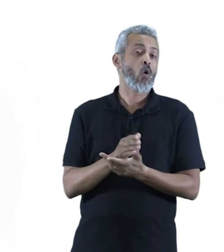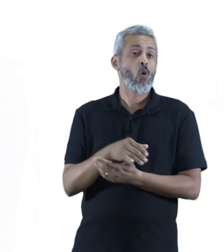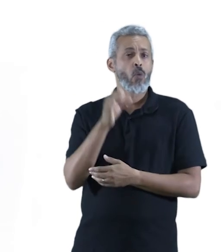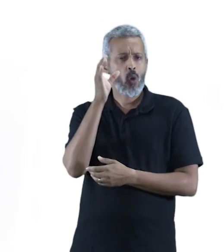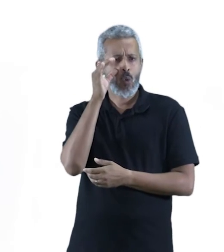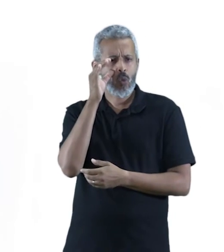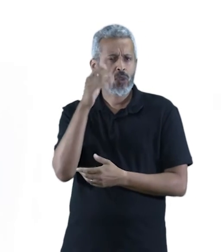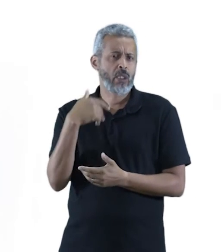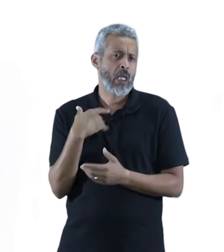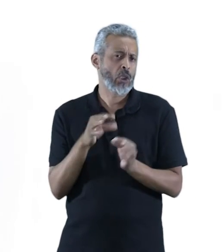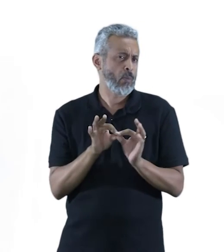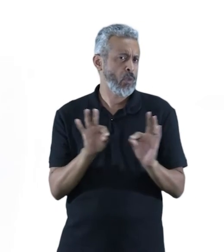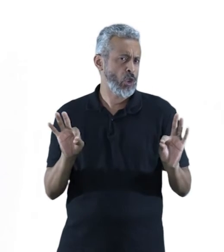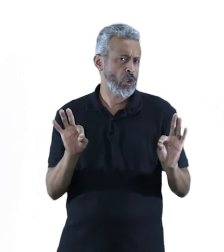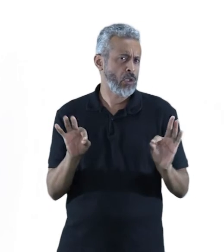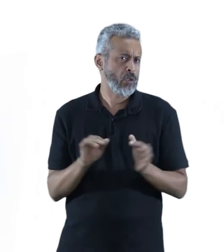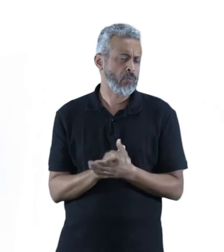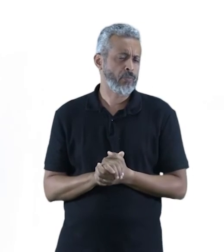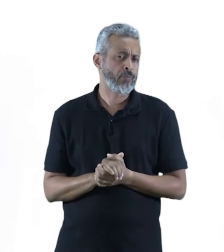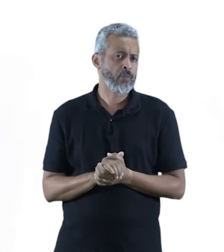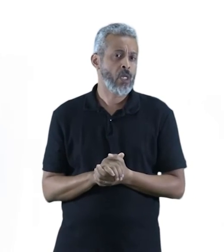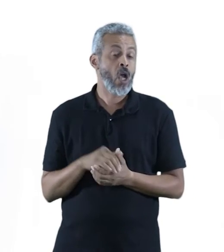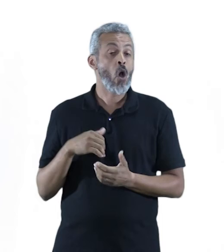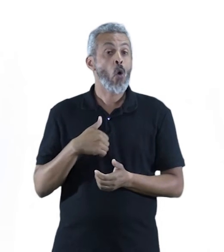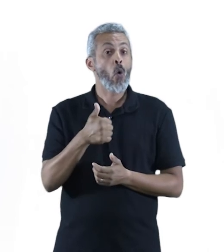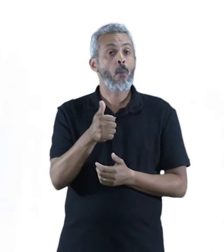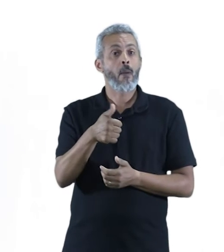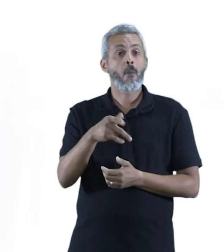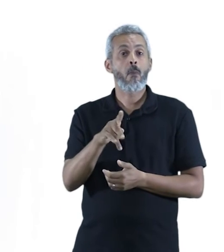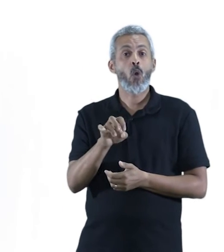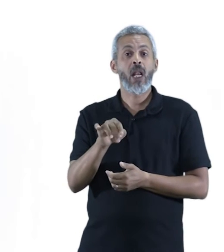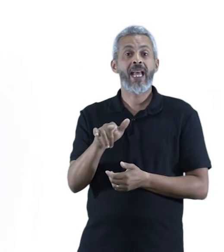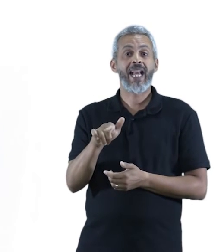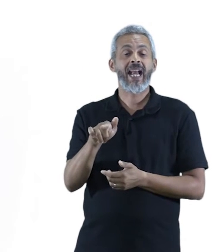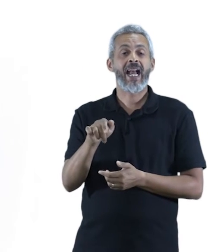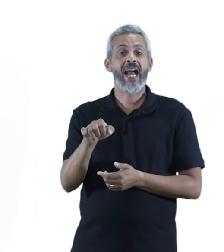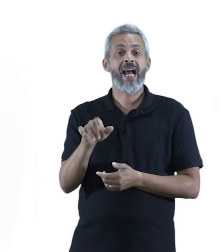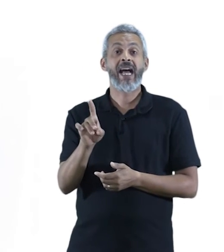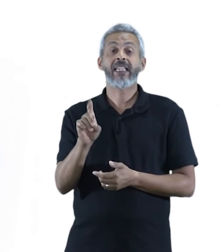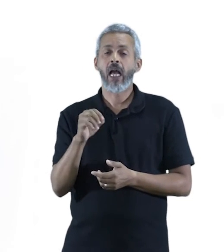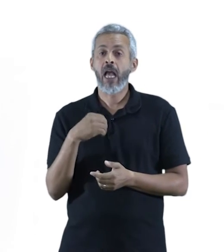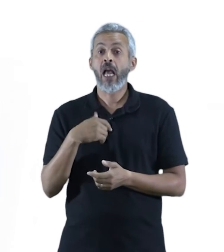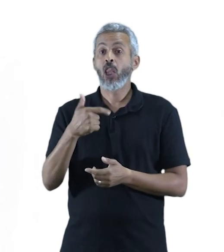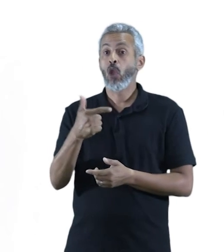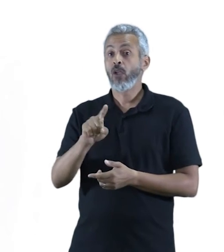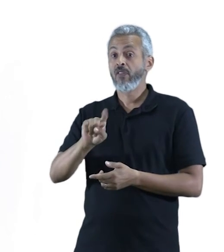Algumas curiosidades de medida. 1 polegada corresponde a